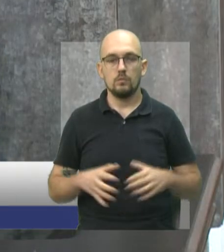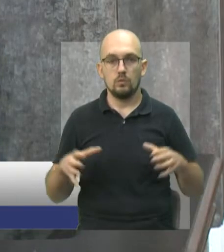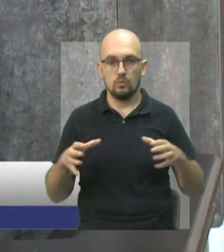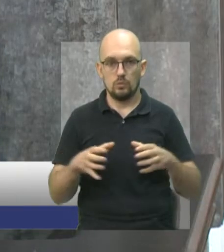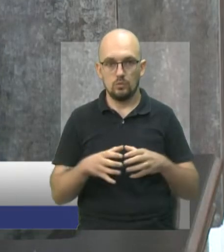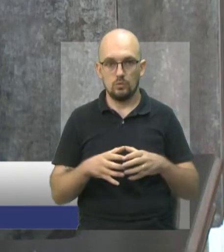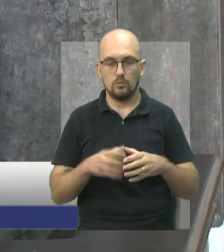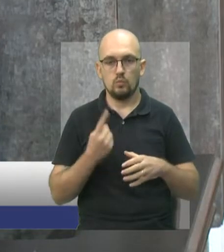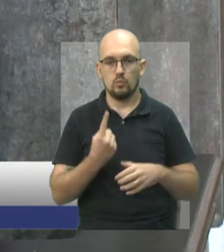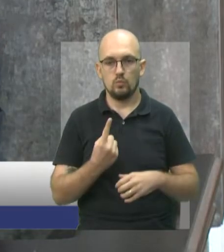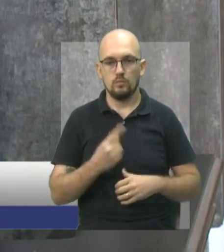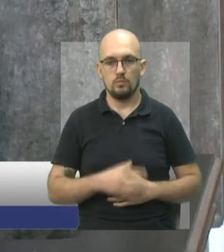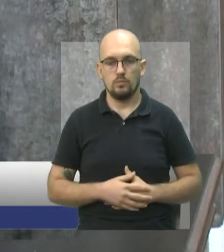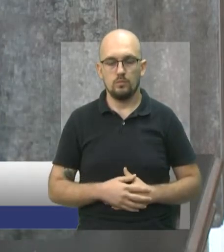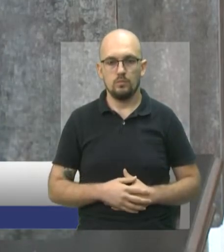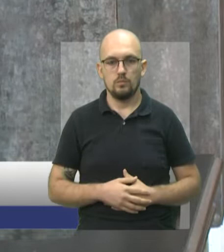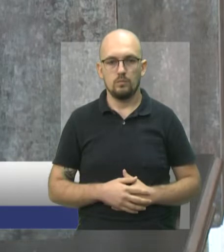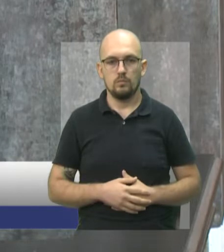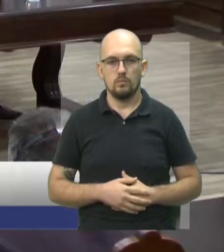Chapa 1.